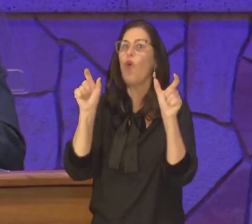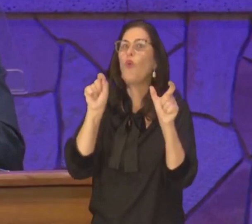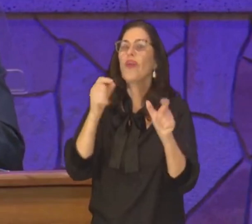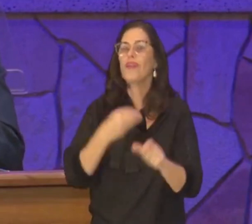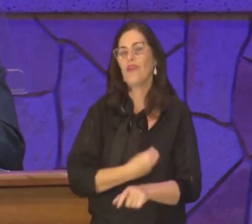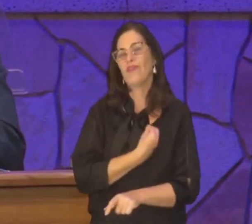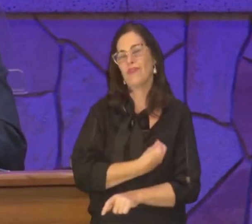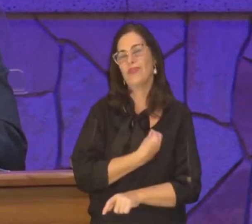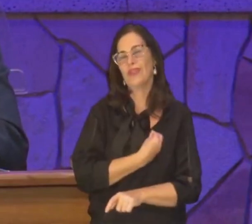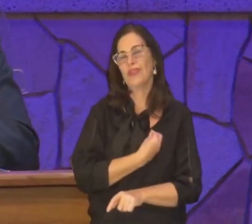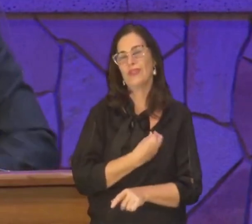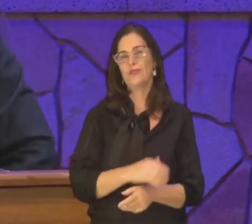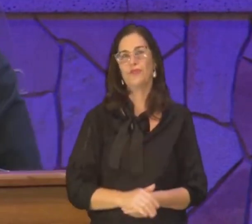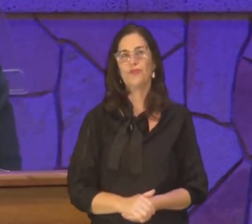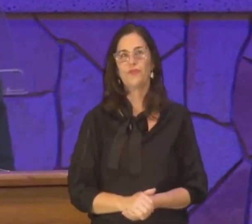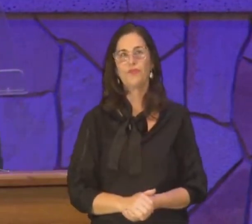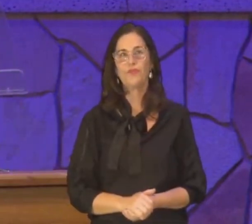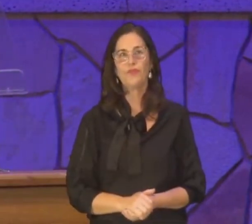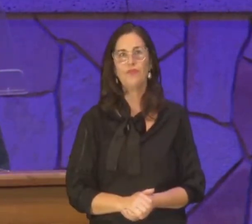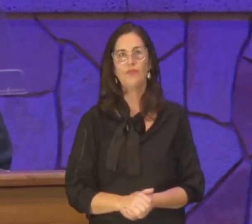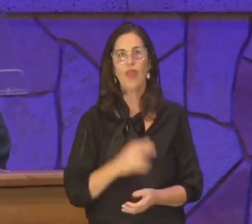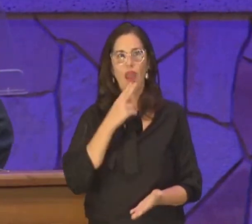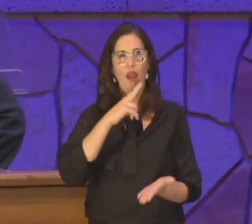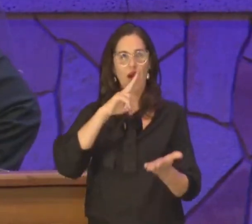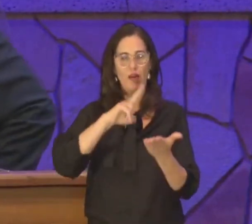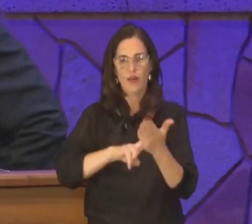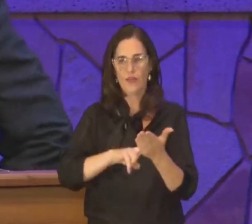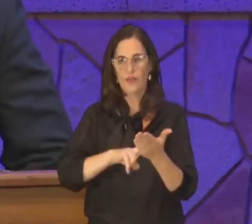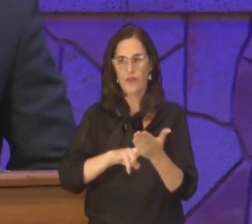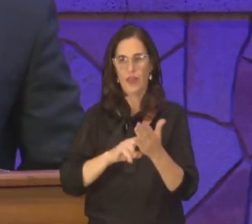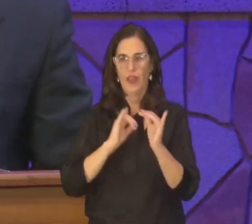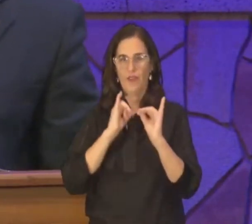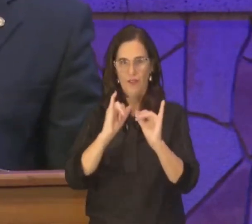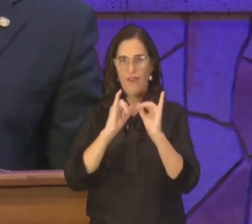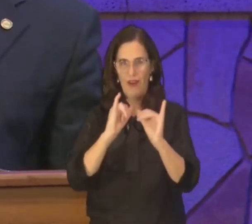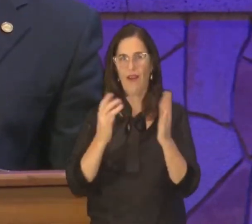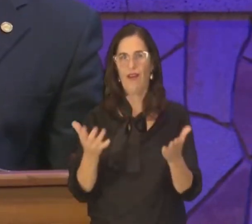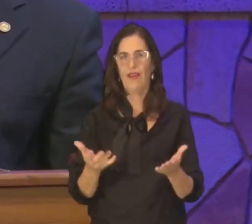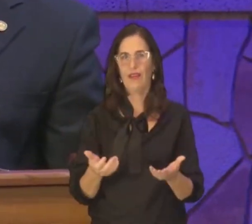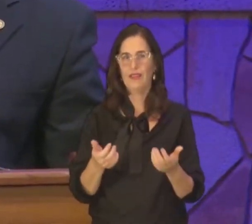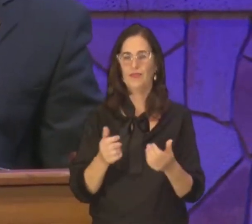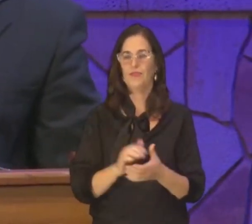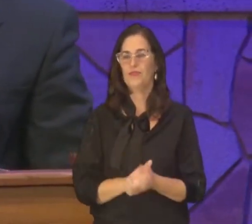vivendo. Esta carta é uma carta que fala muito sobre isso.